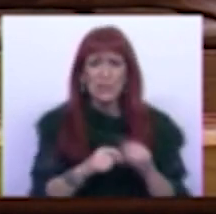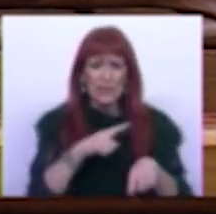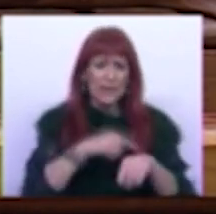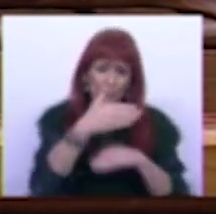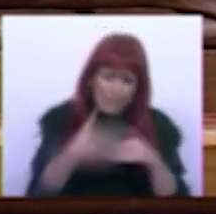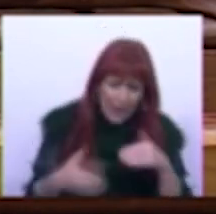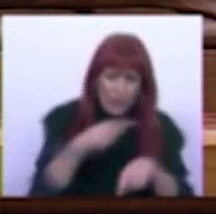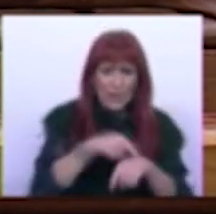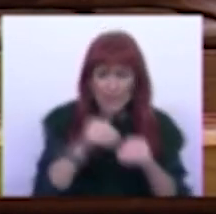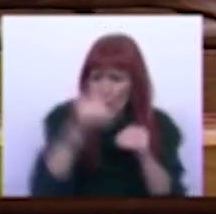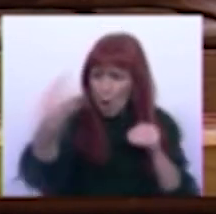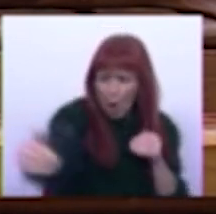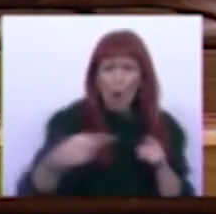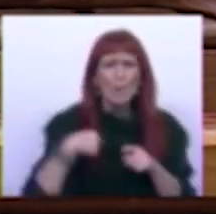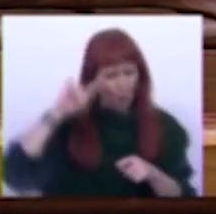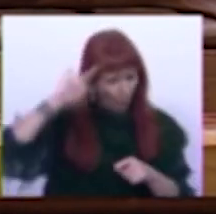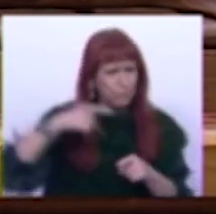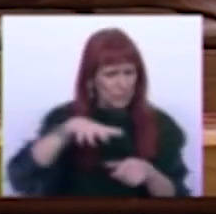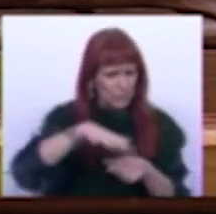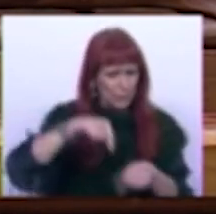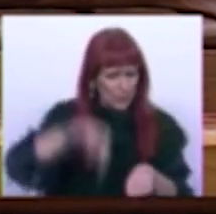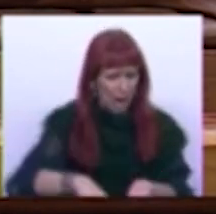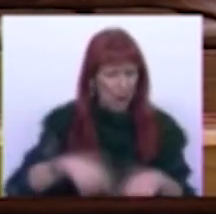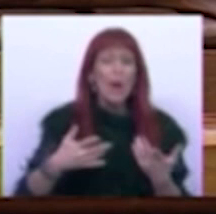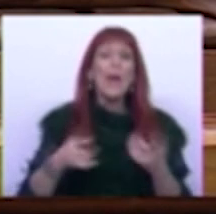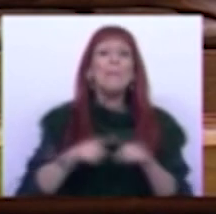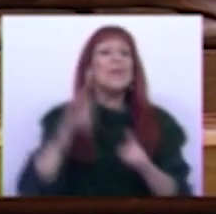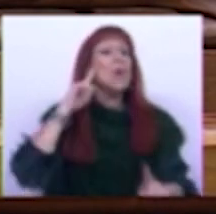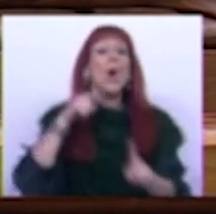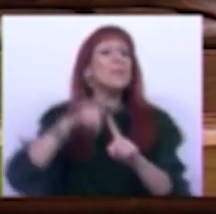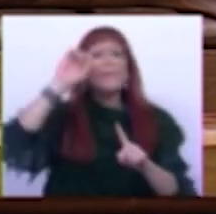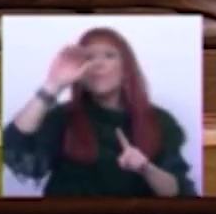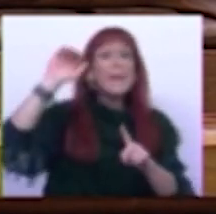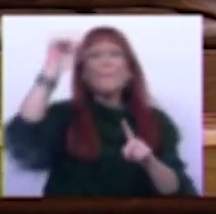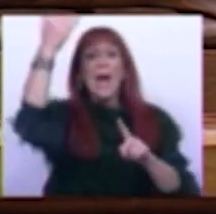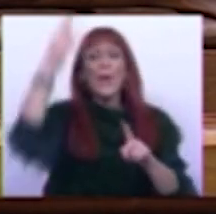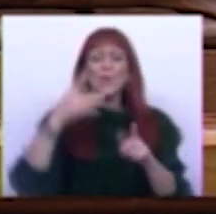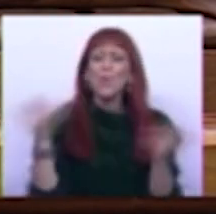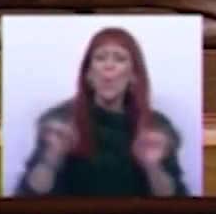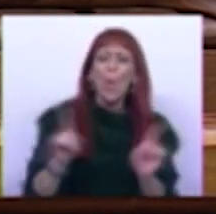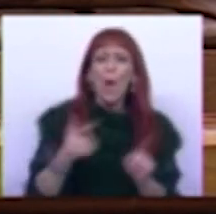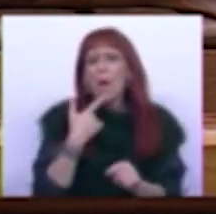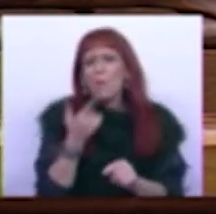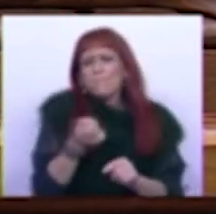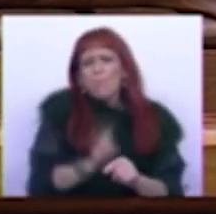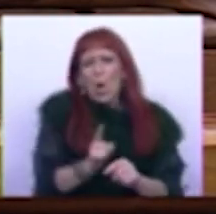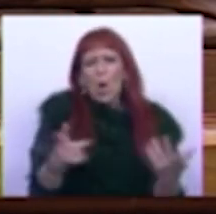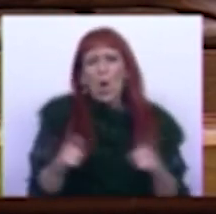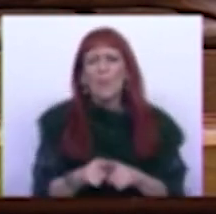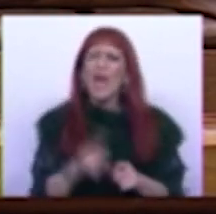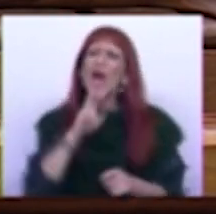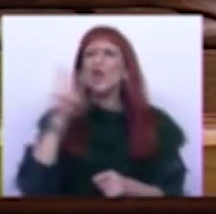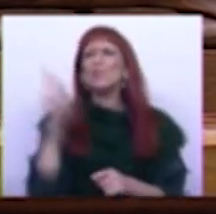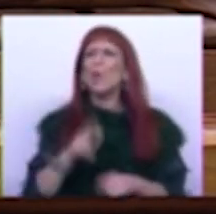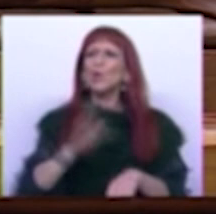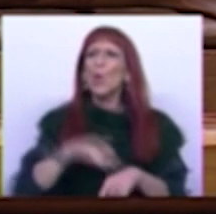prazo, que não ignora a conjuntura, mas cujo propósito primeiro não é e não pode ser responder